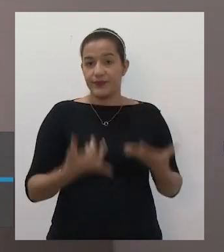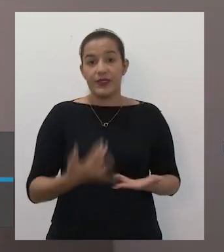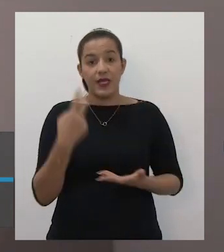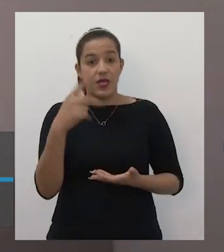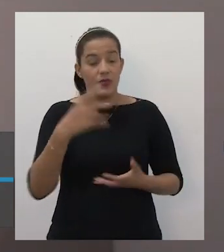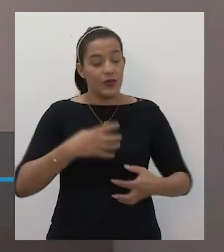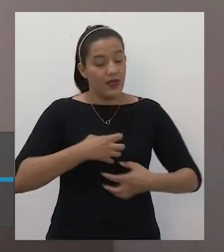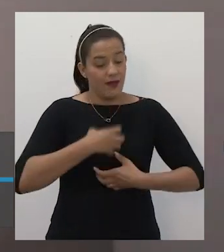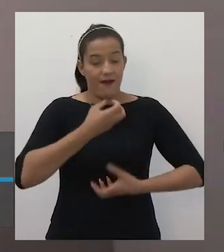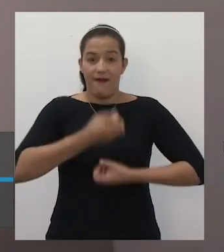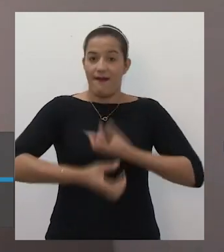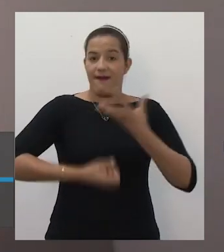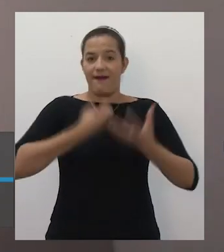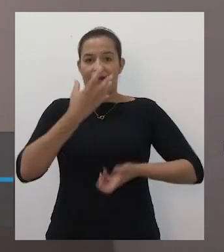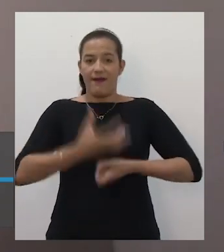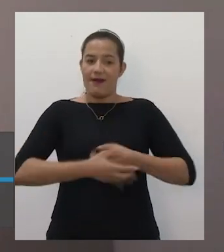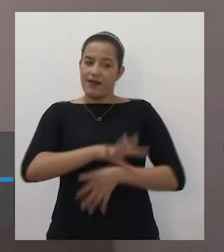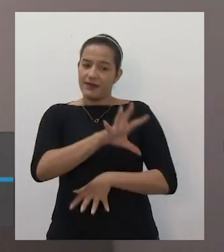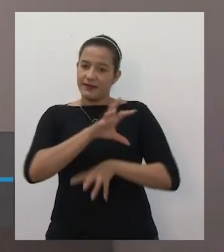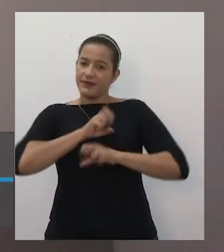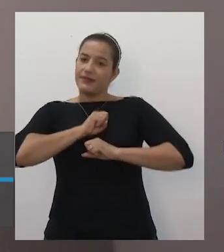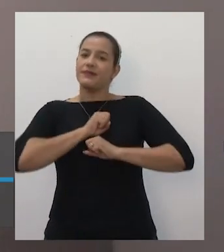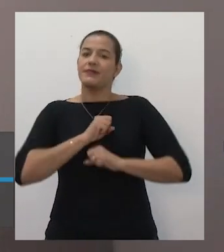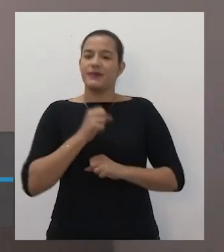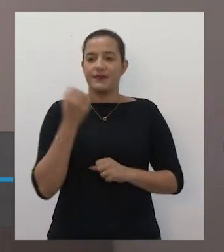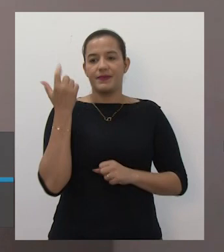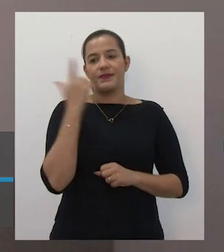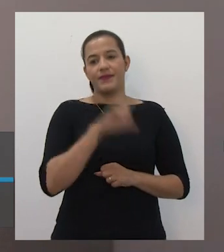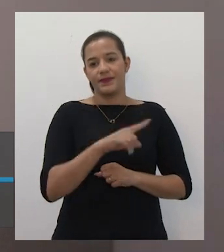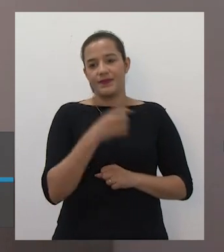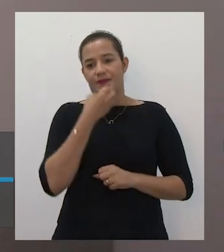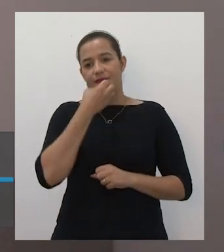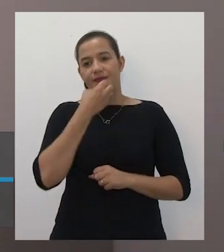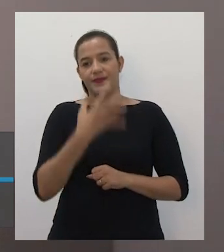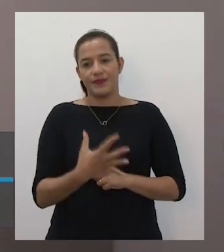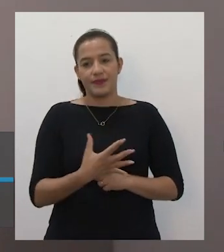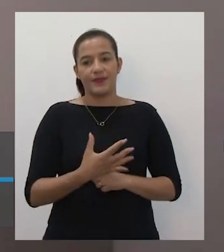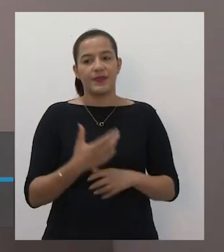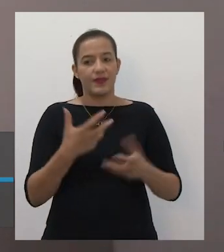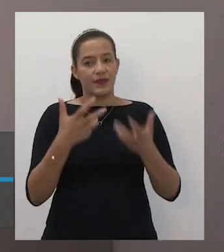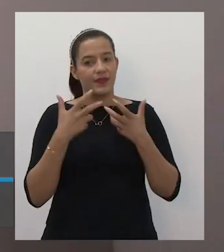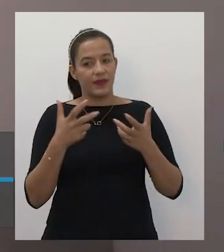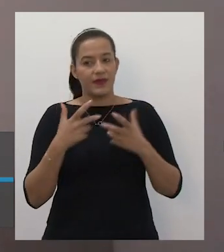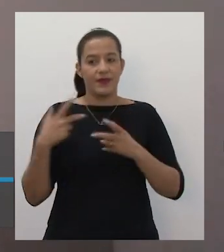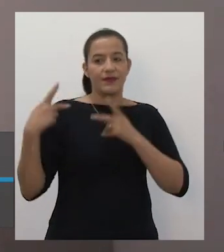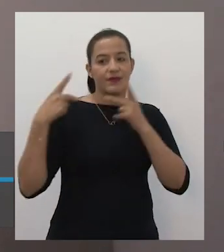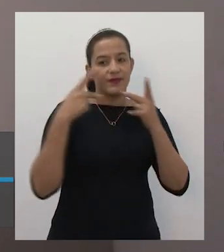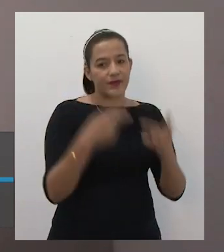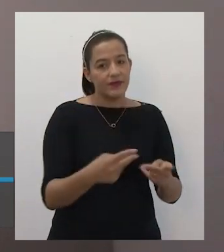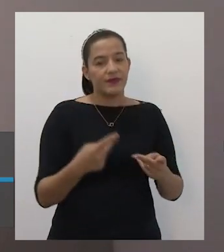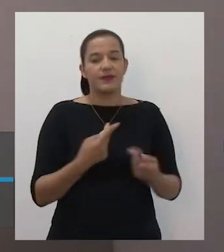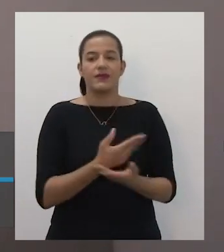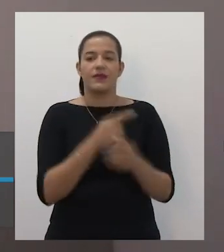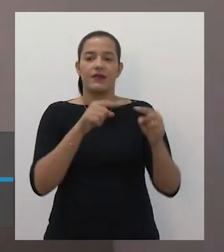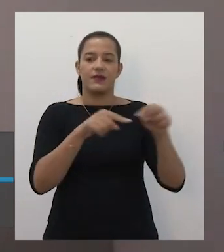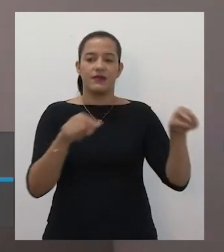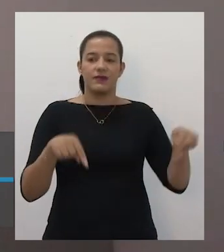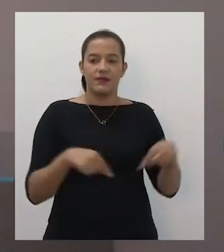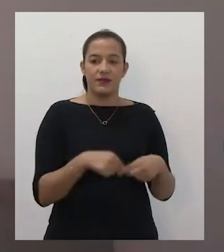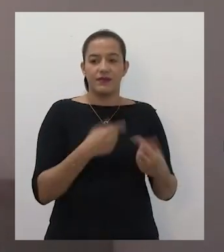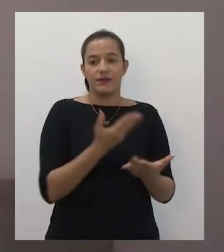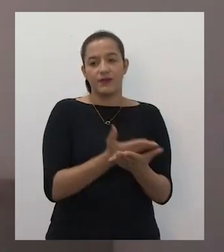animação realmente contagia. Muito bom. Olha, quero visitar a sala de vocês ali,